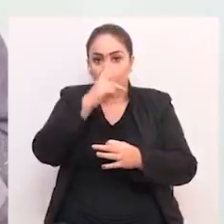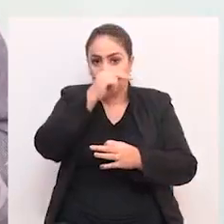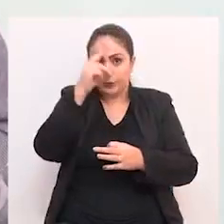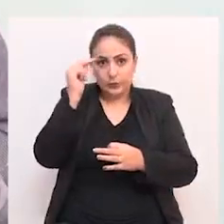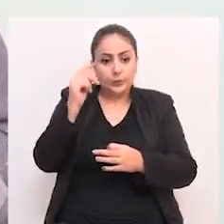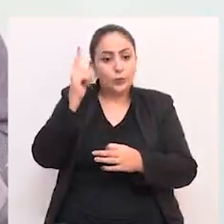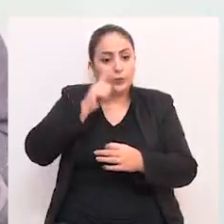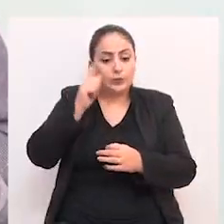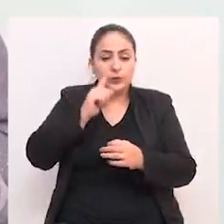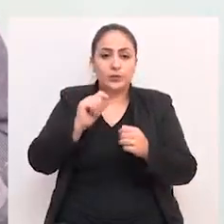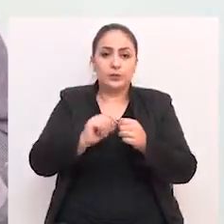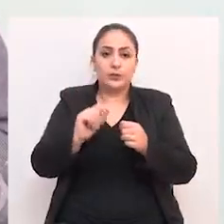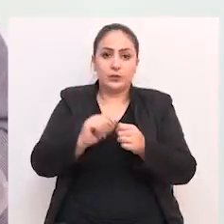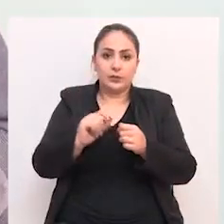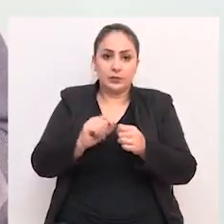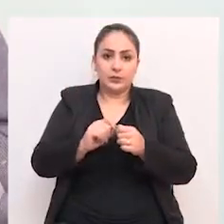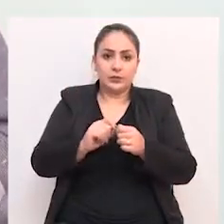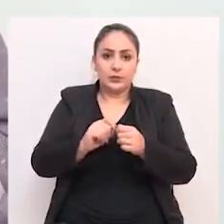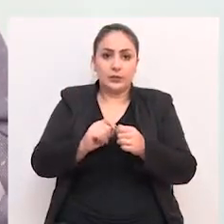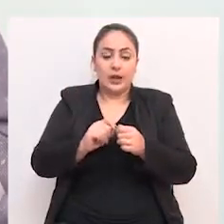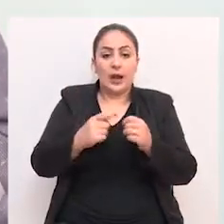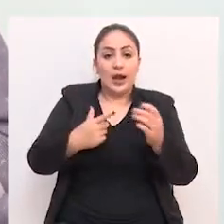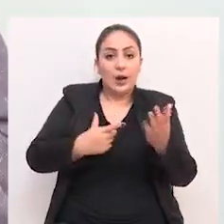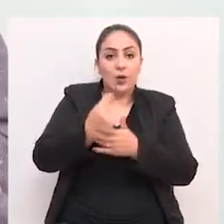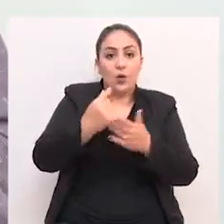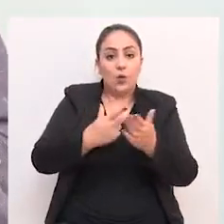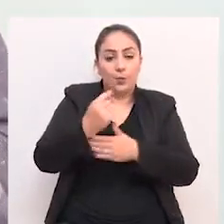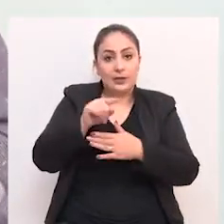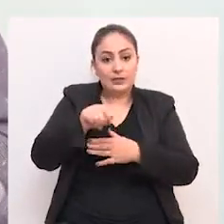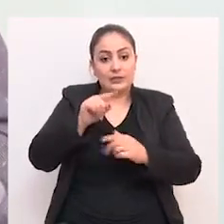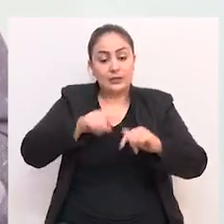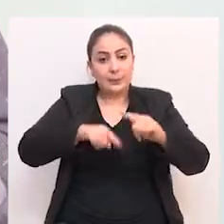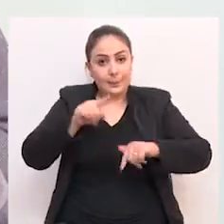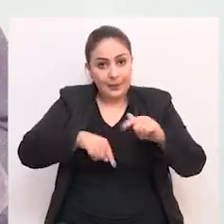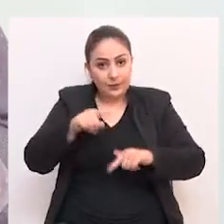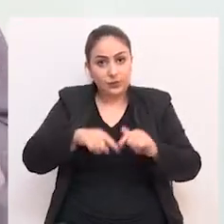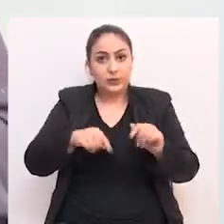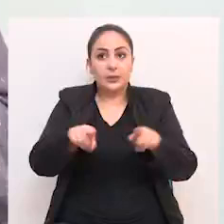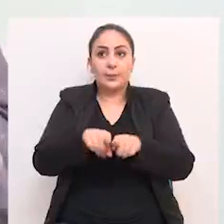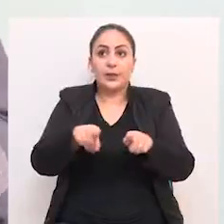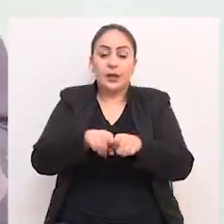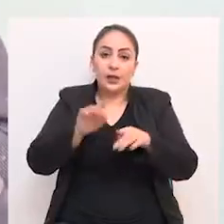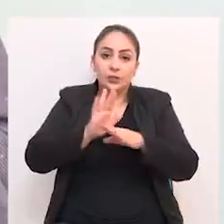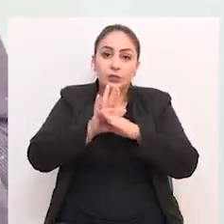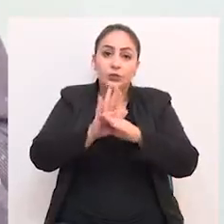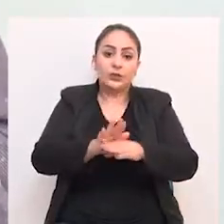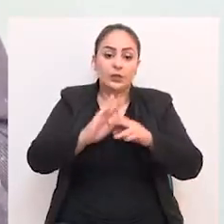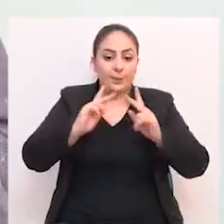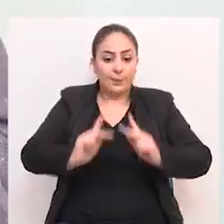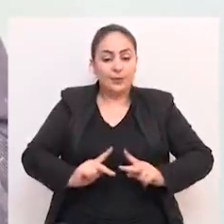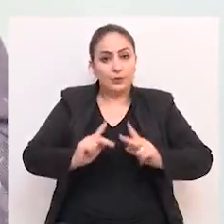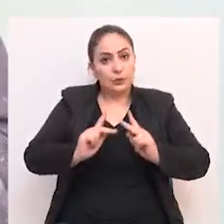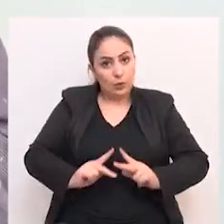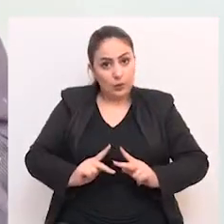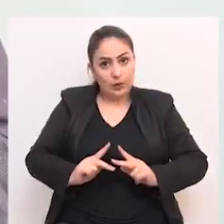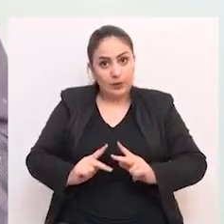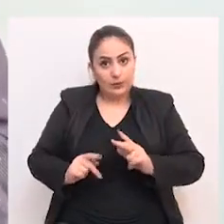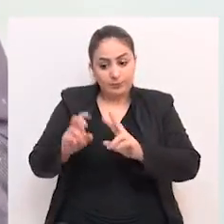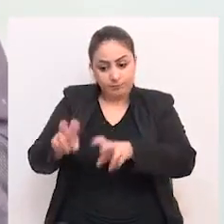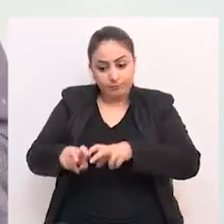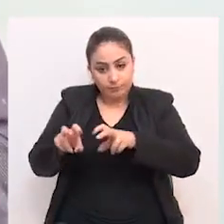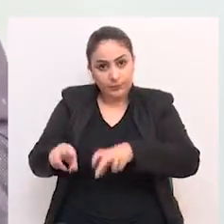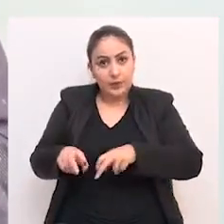o poder público faça a compra dessas mercadorias, vem a colaborar com o produtor e, ao mesmo